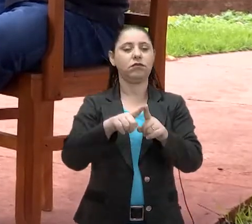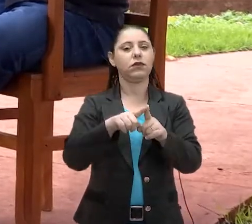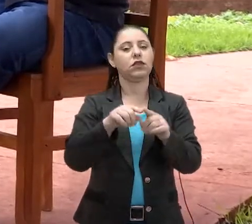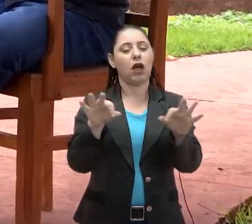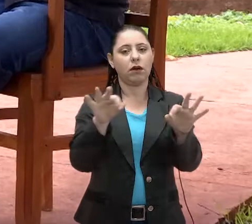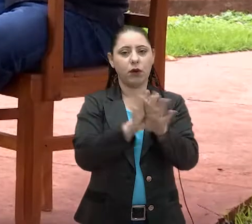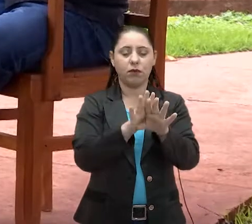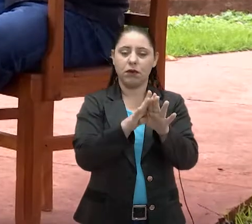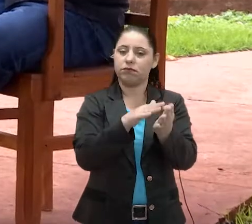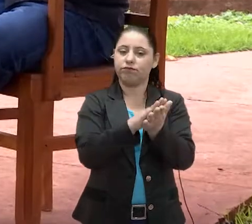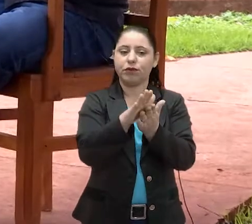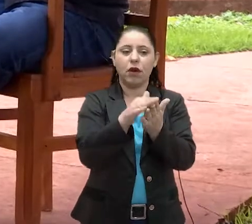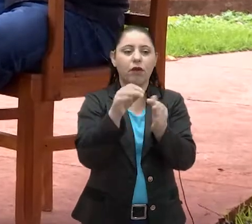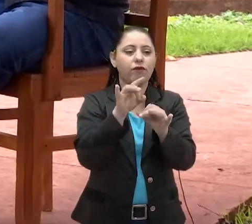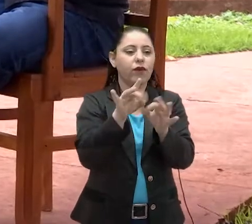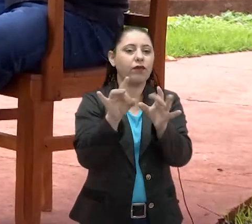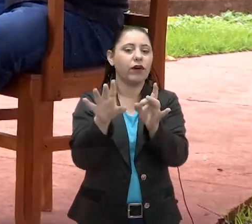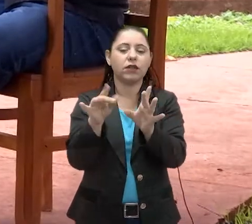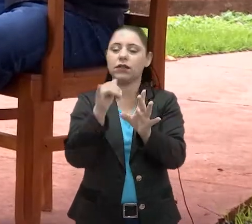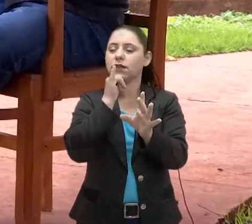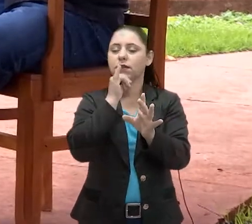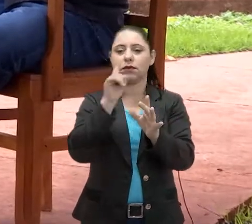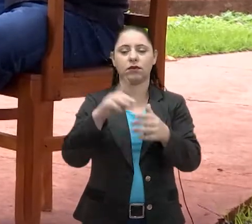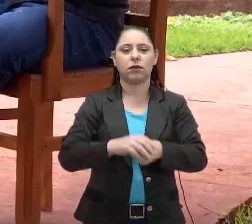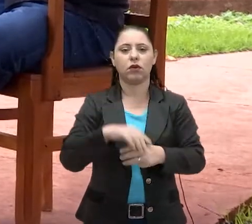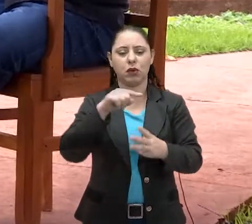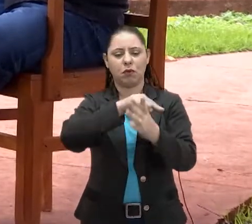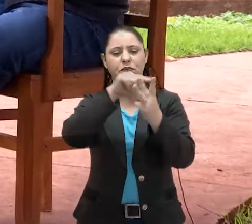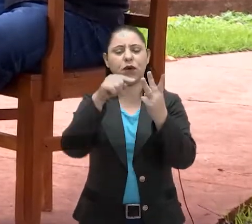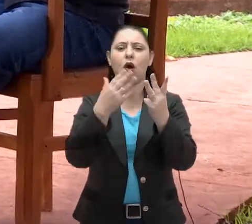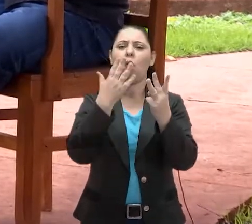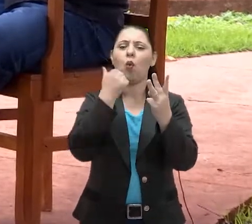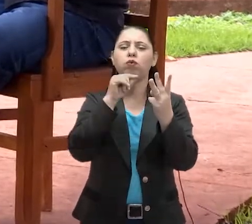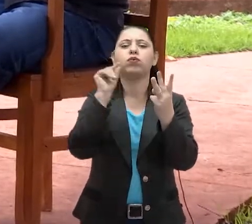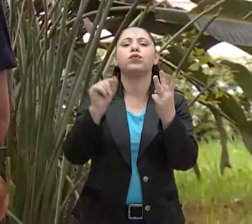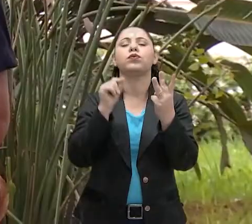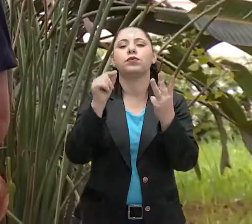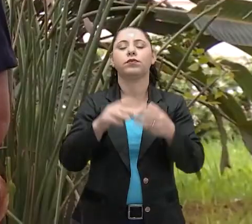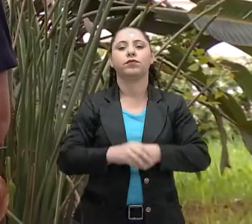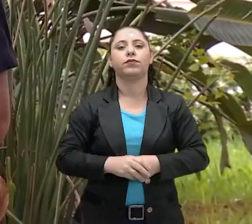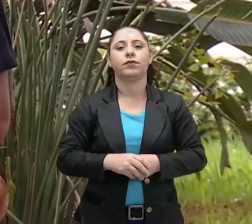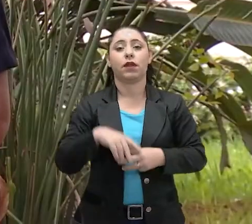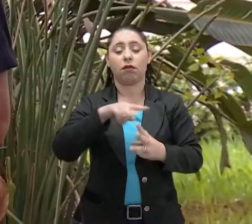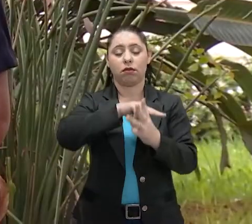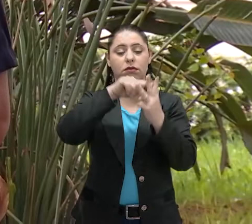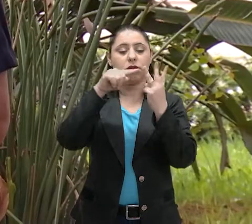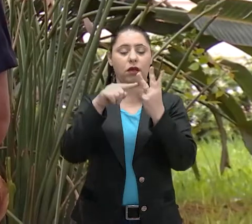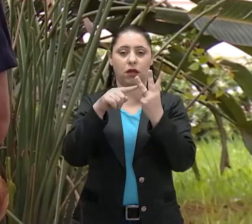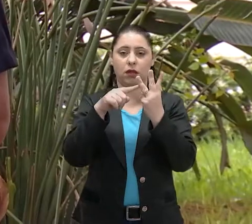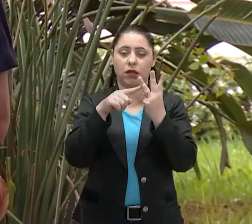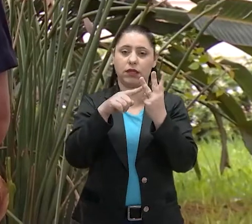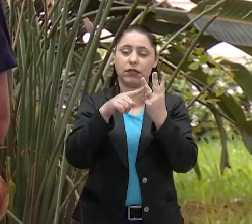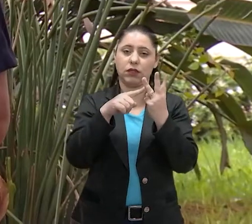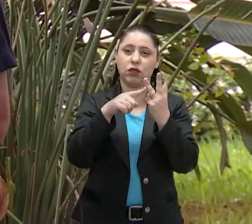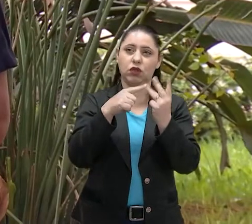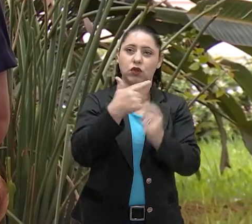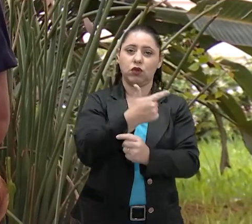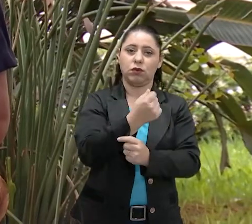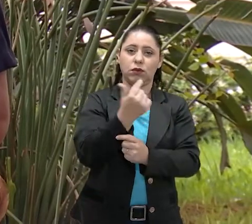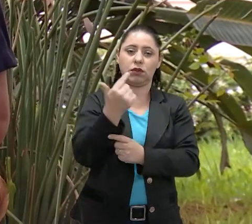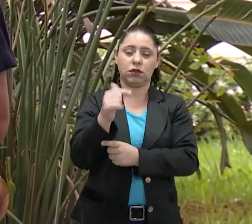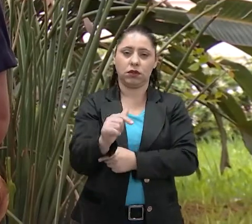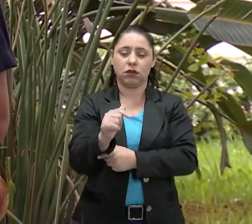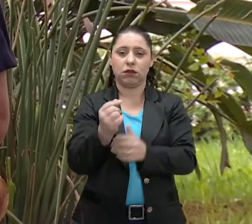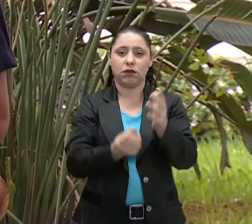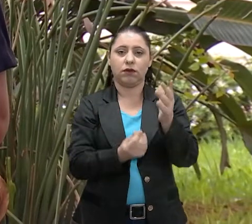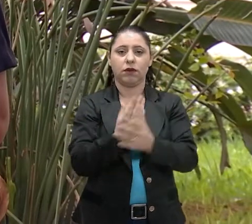não publicado. Conta um pouco mais sobre essa trilogia da degustação. A trilogia surgiu em 2017,